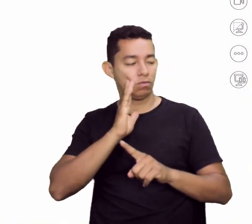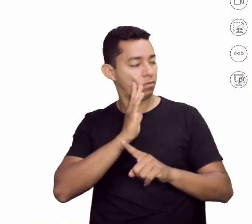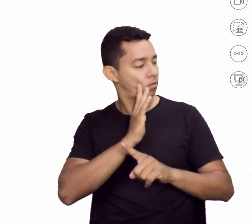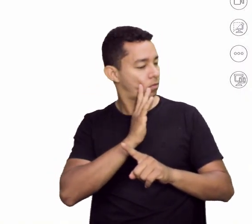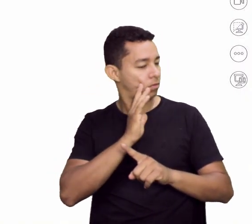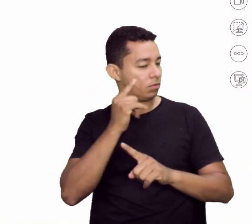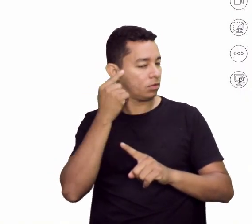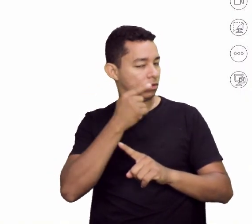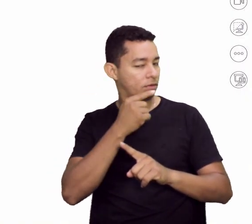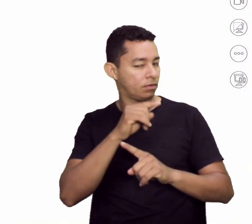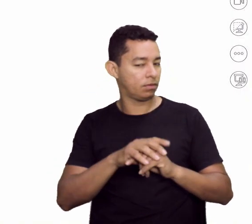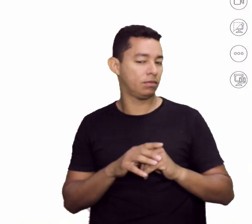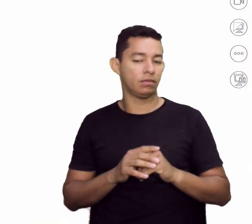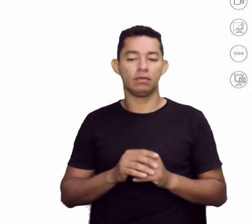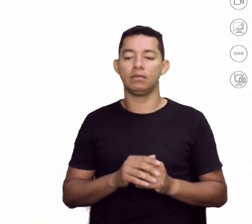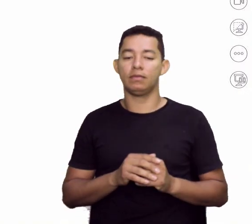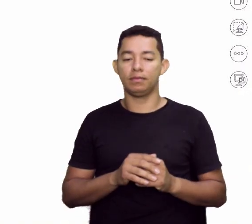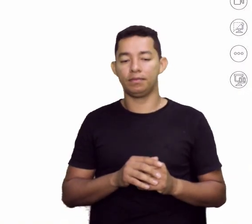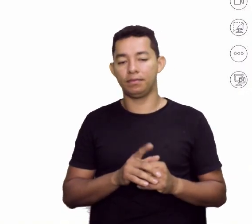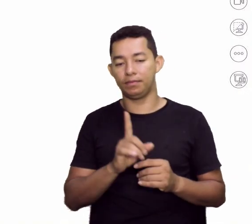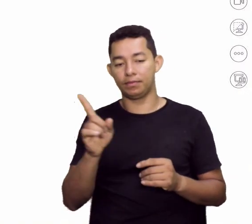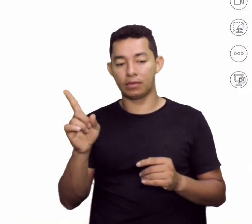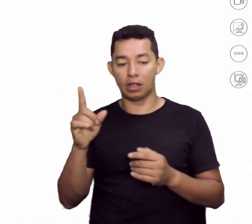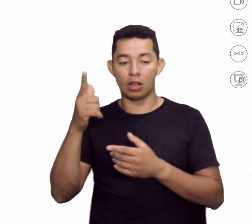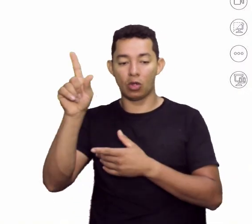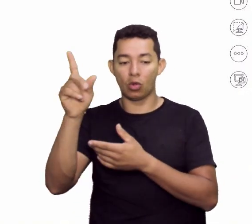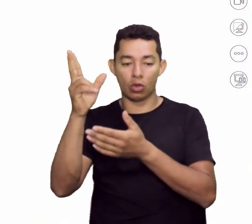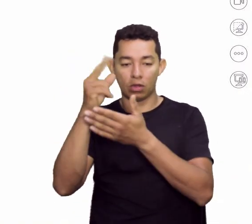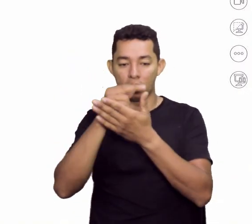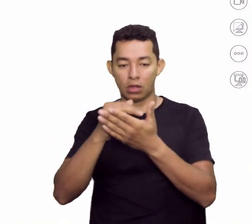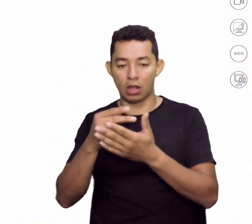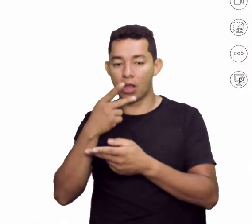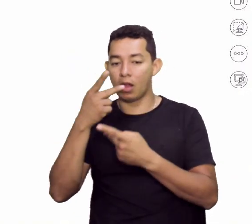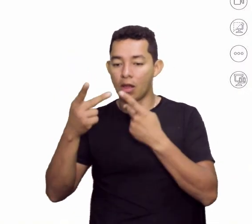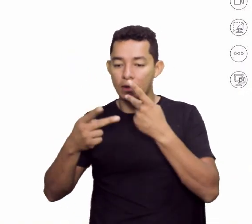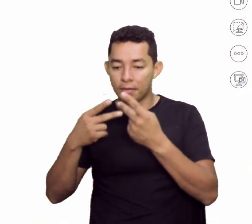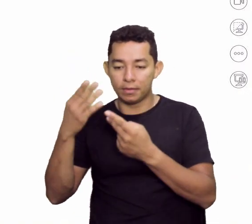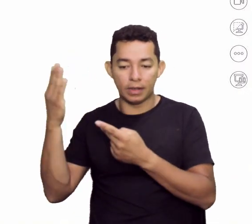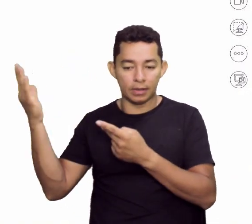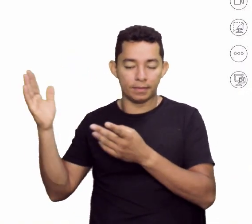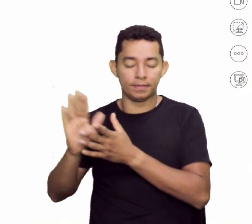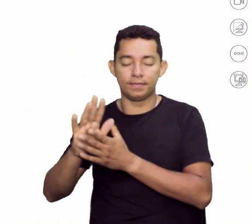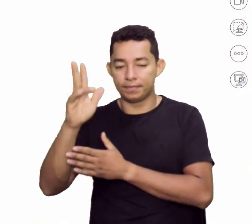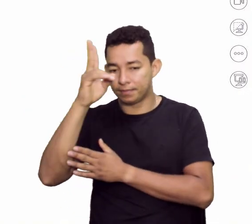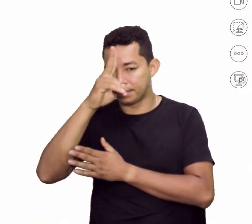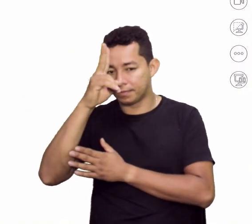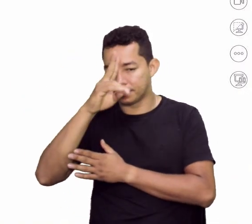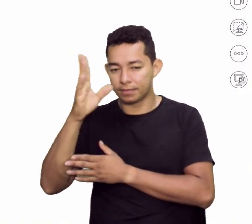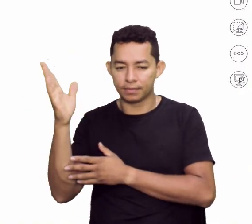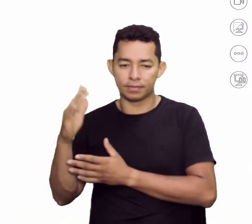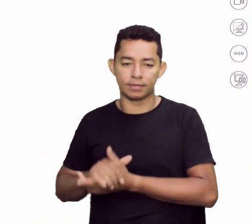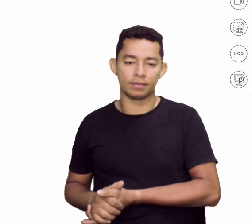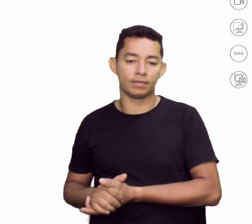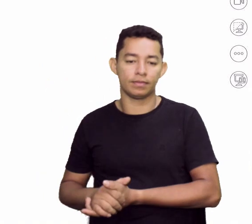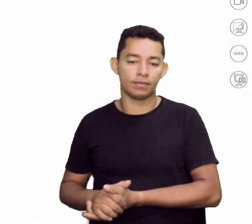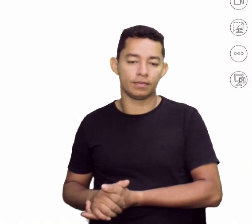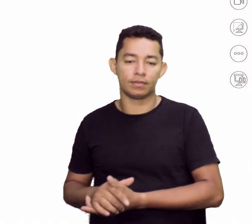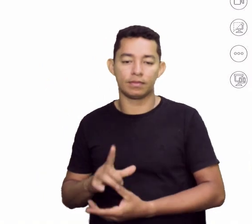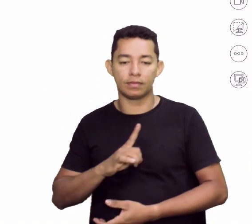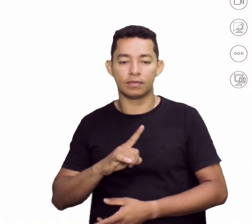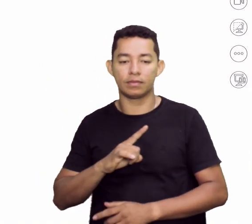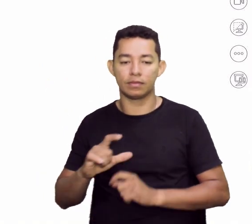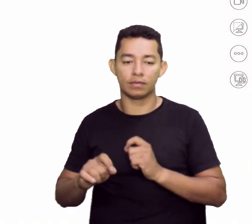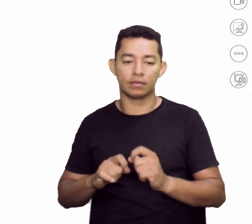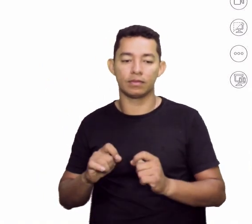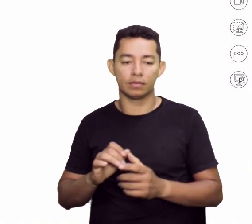esses outros desenhos aqui ao redor estão falando sobre as pessoas, estão contando histórias. E não deixa de ter, em